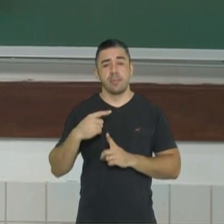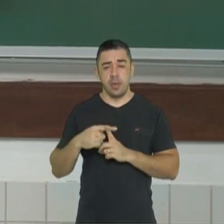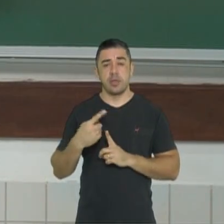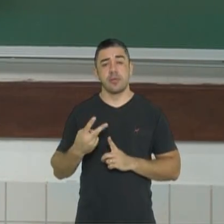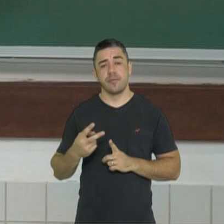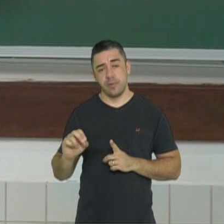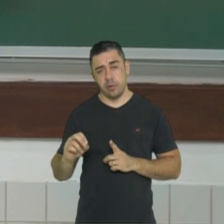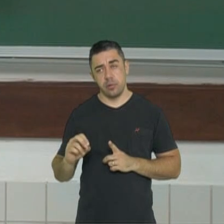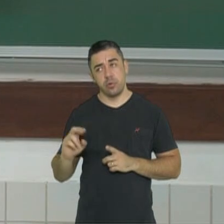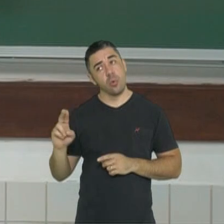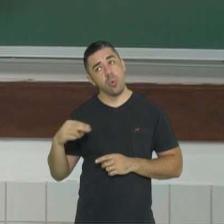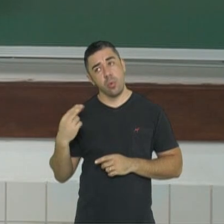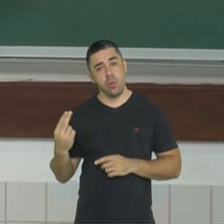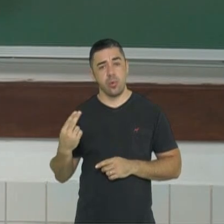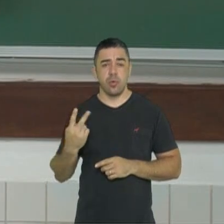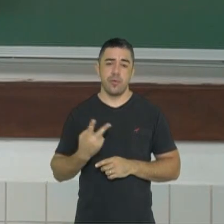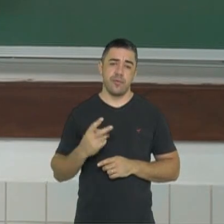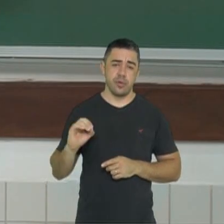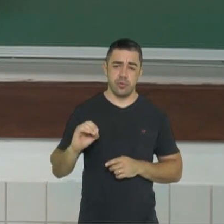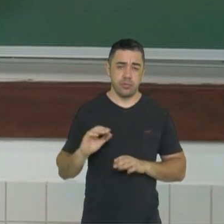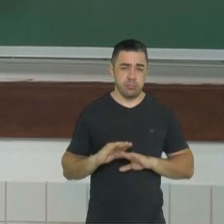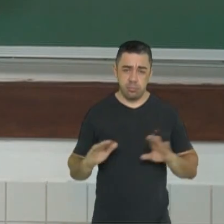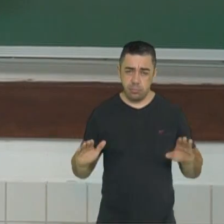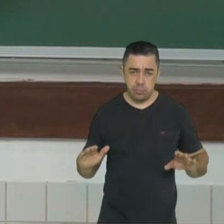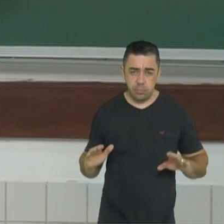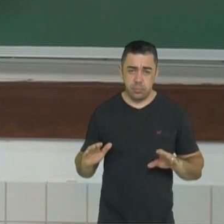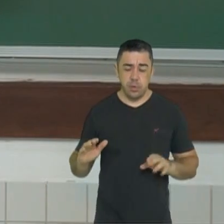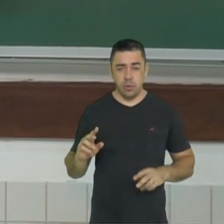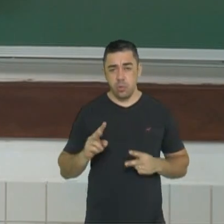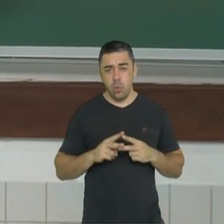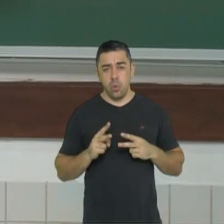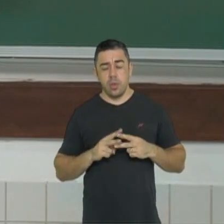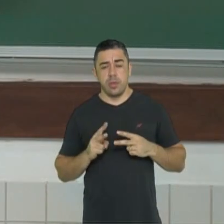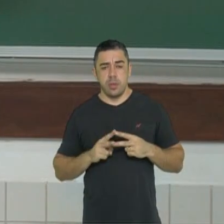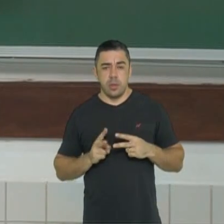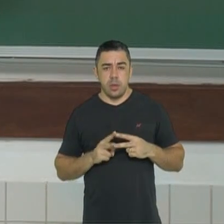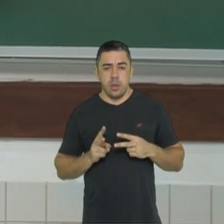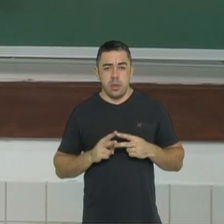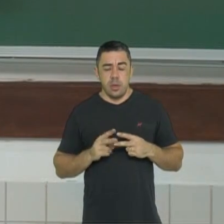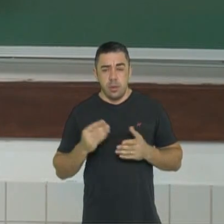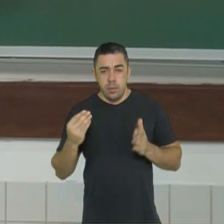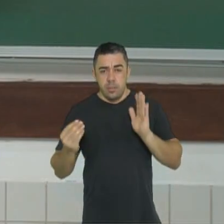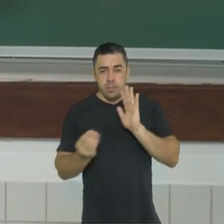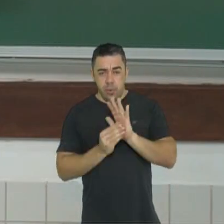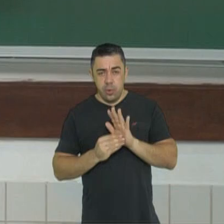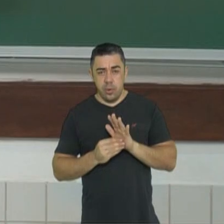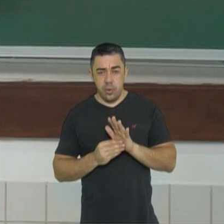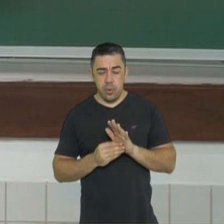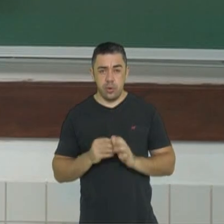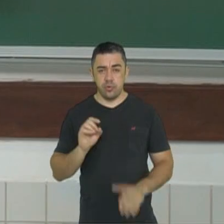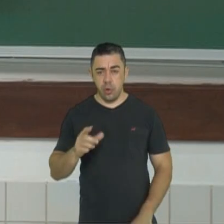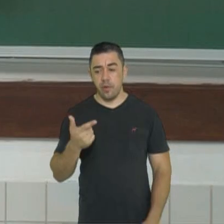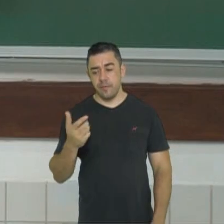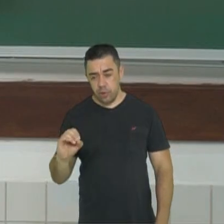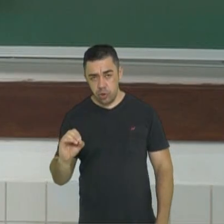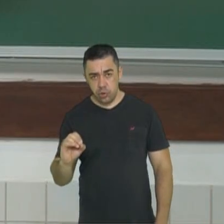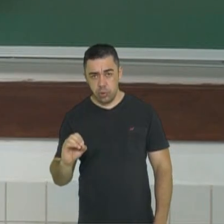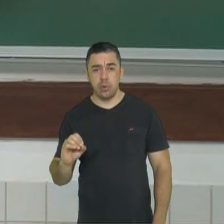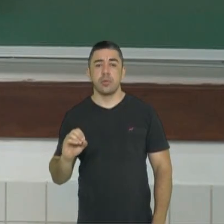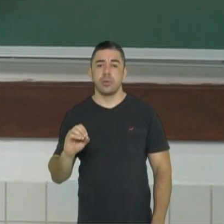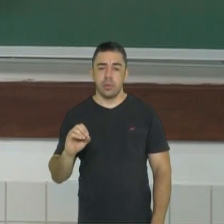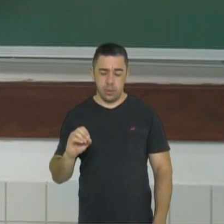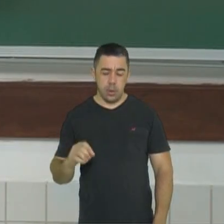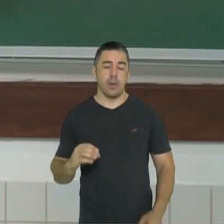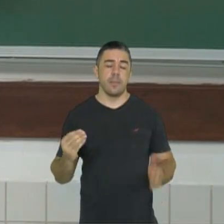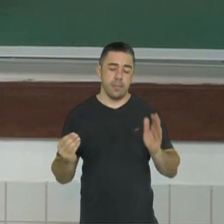2120 ou e mais 20 Então são duas respostas se você colocou só ouvinte a crescer